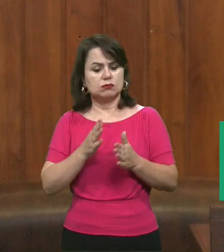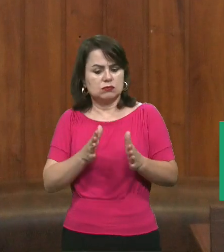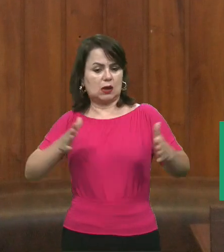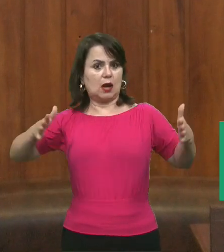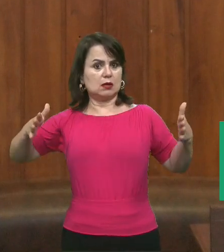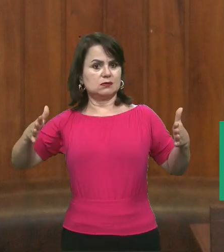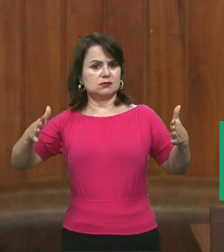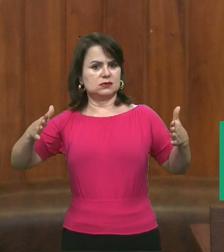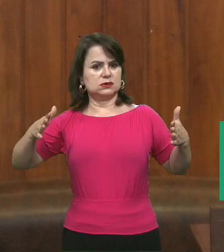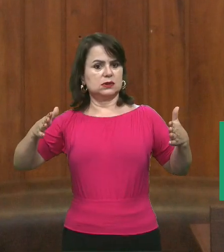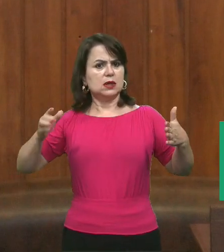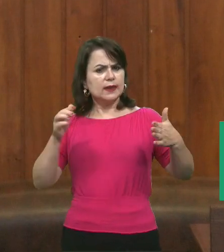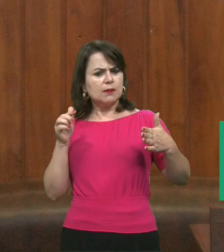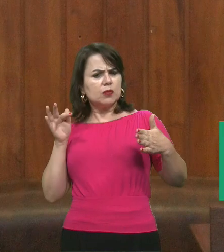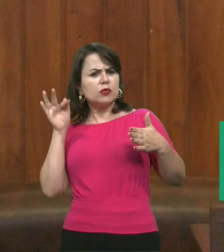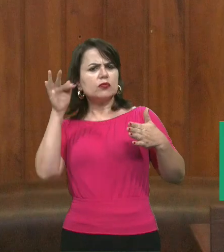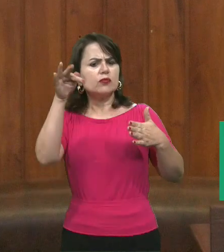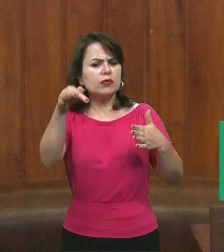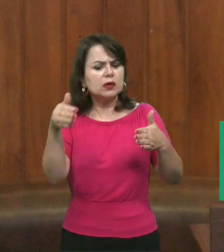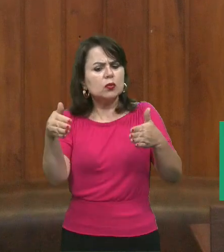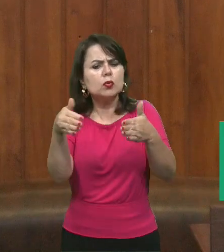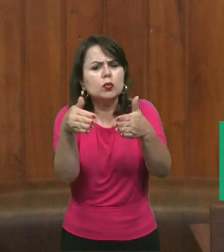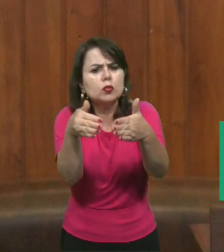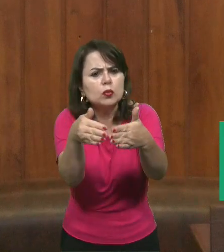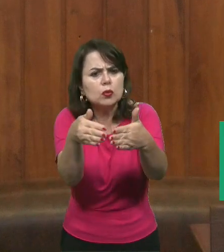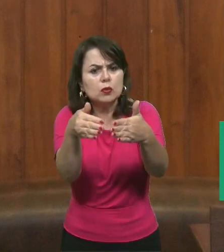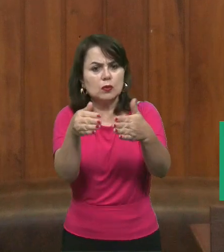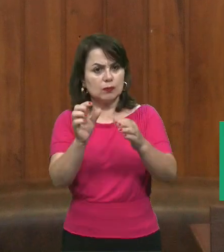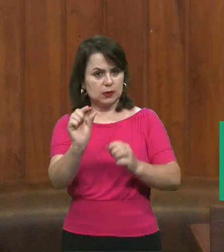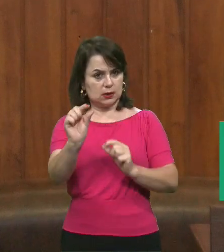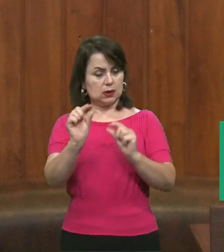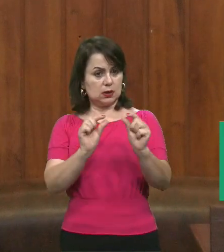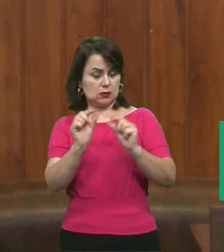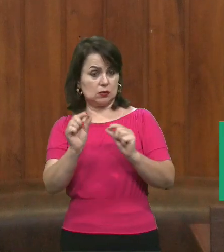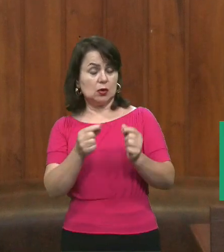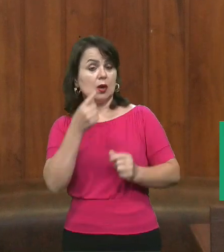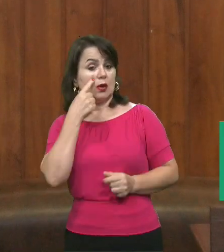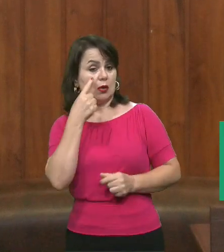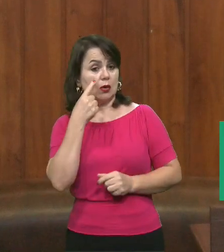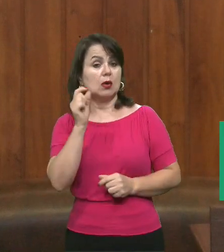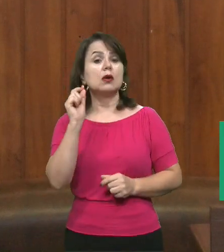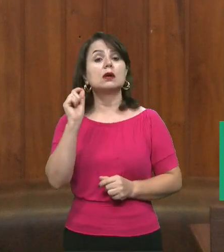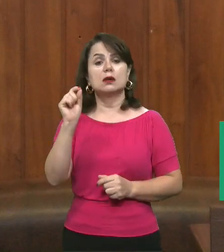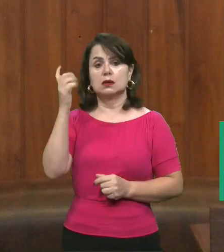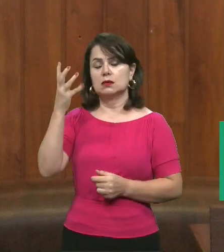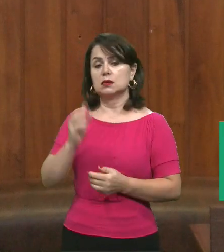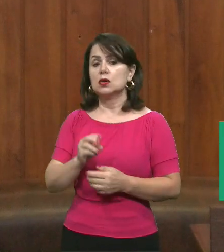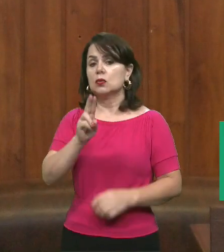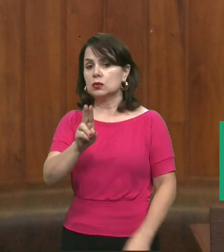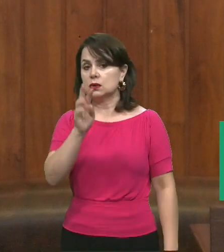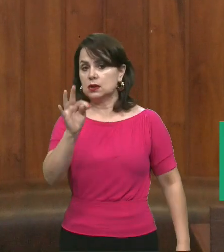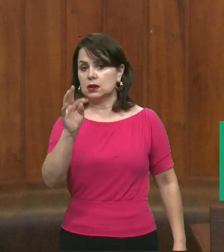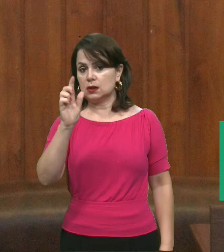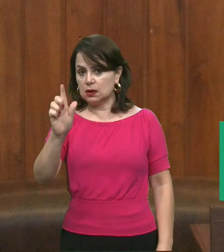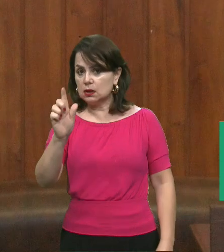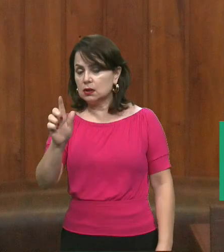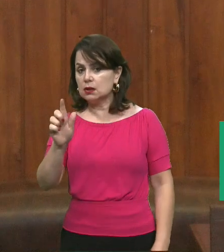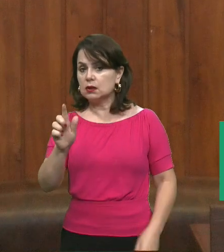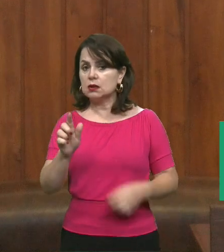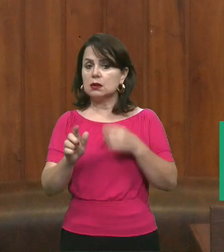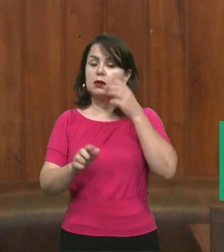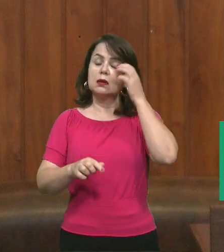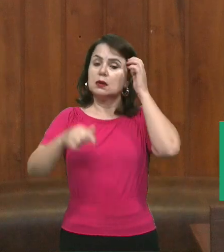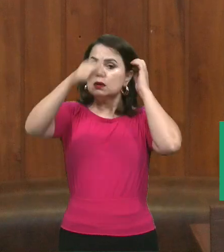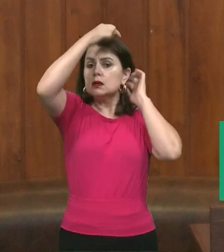lá na frente, ele afunila, é estreitíssimo. Veja bem o que está no colo dele, é o TQ da